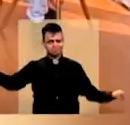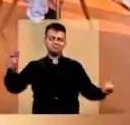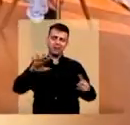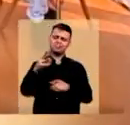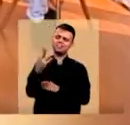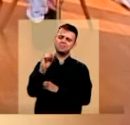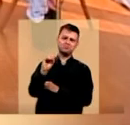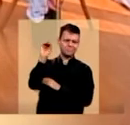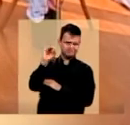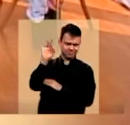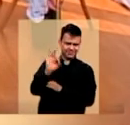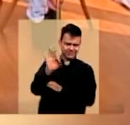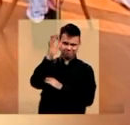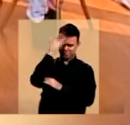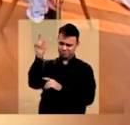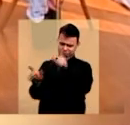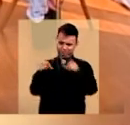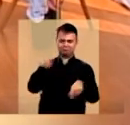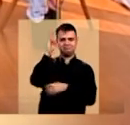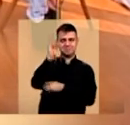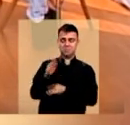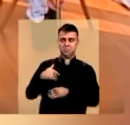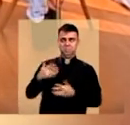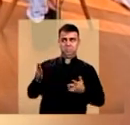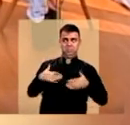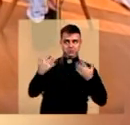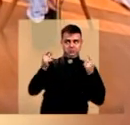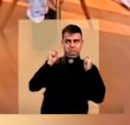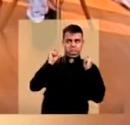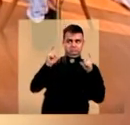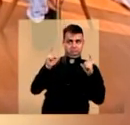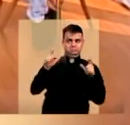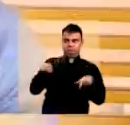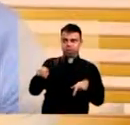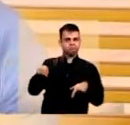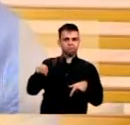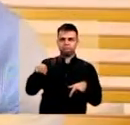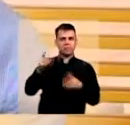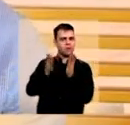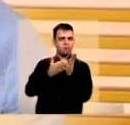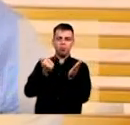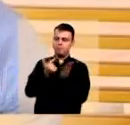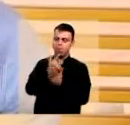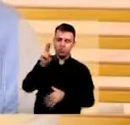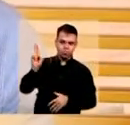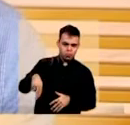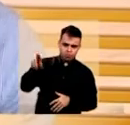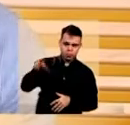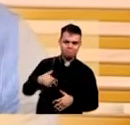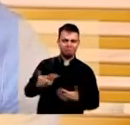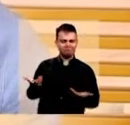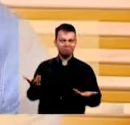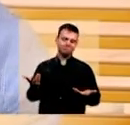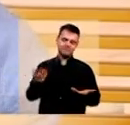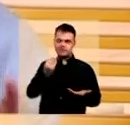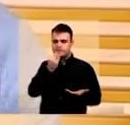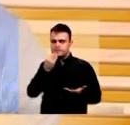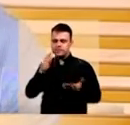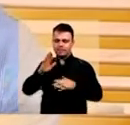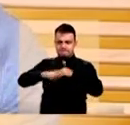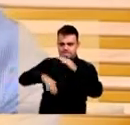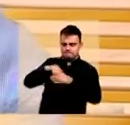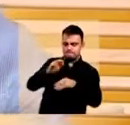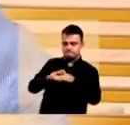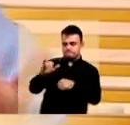esses 30% realmente eles são assustadores, né? Sim. Quer dizer, a gente precisa inventar mecanismos,